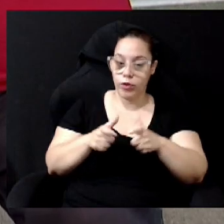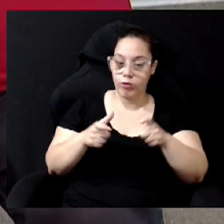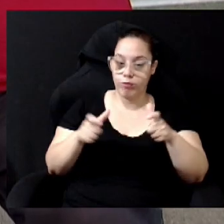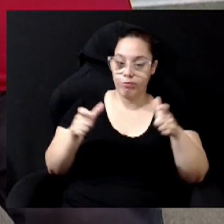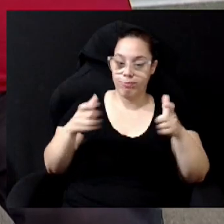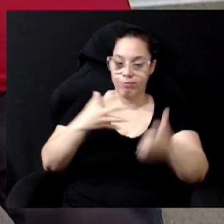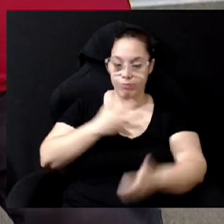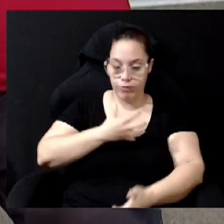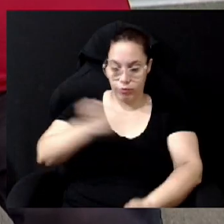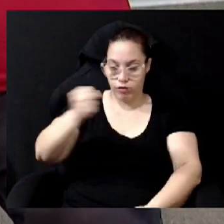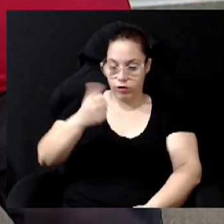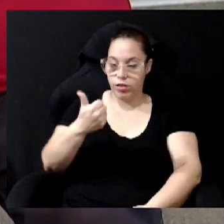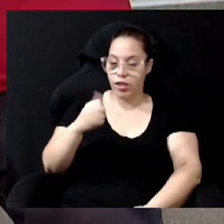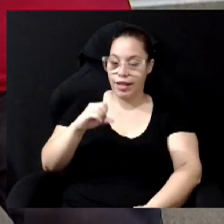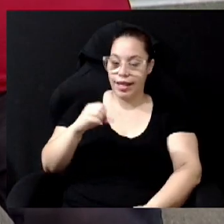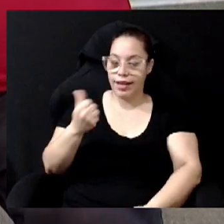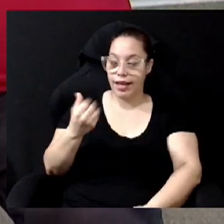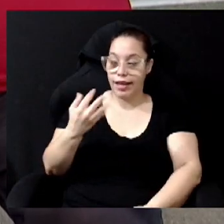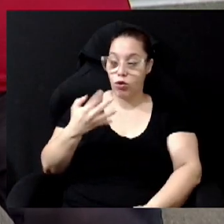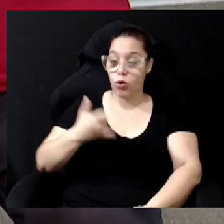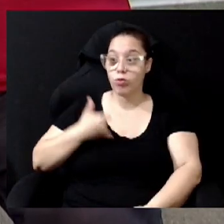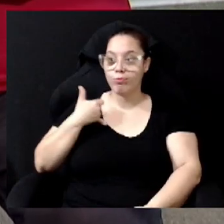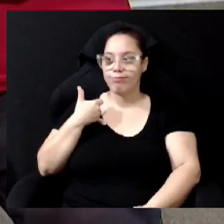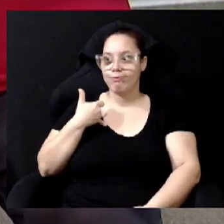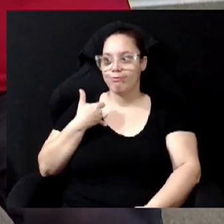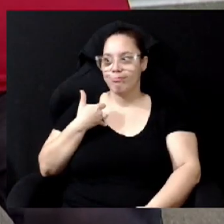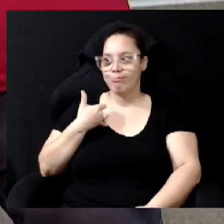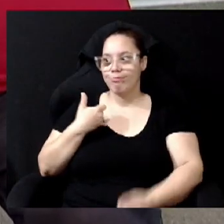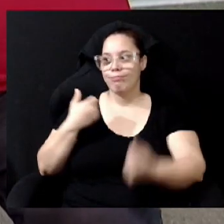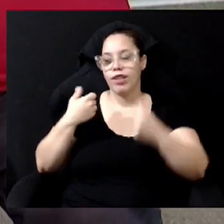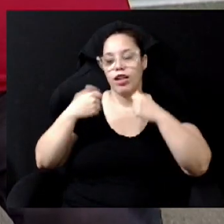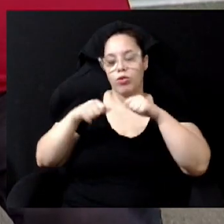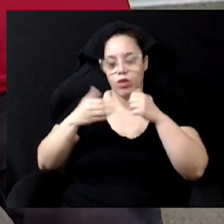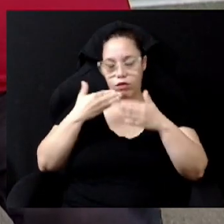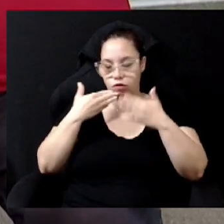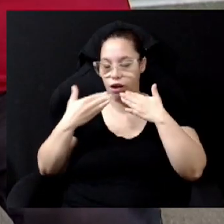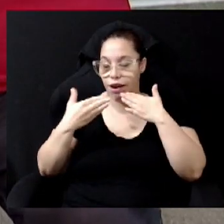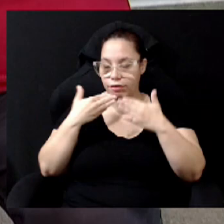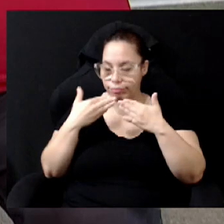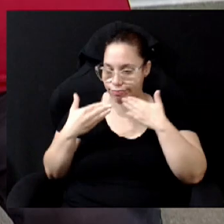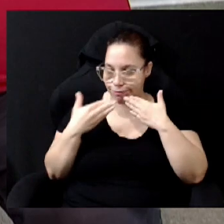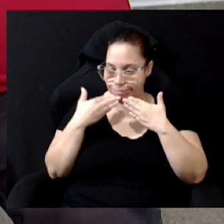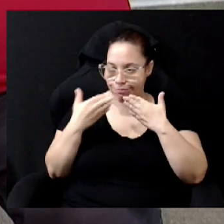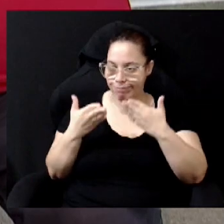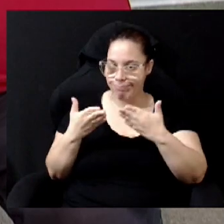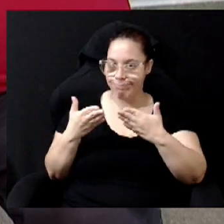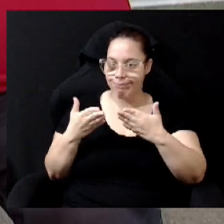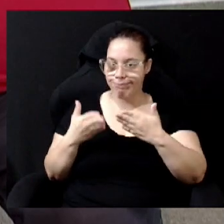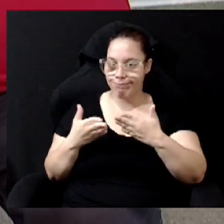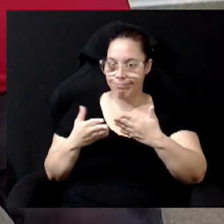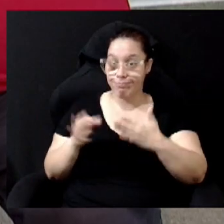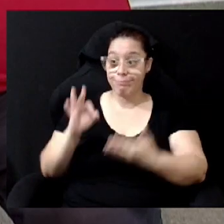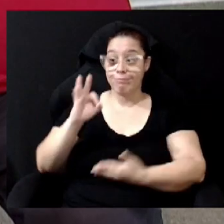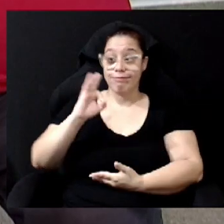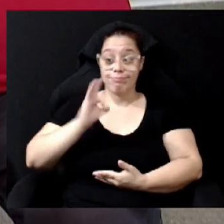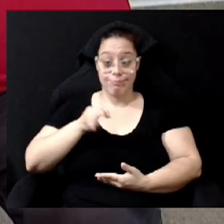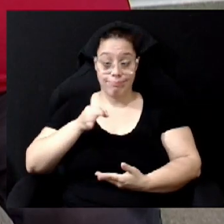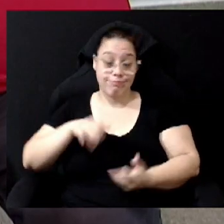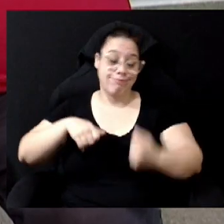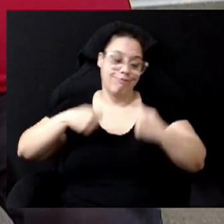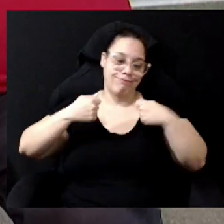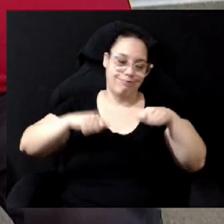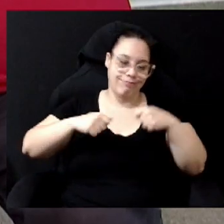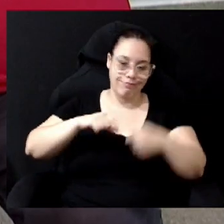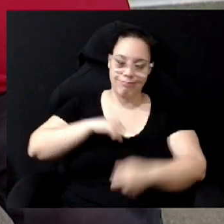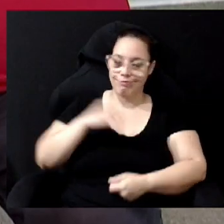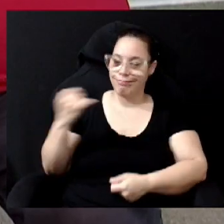10 a 14 anos. Então, ou seja, a gente precisa conversar, a gente precisa falar sobre isso. E aí, para que isso dê certo, a gente precisa ter,